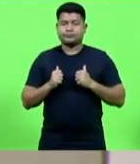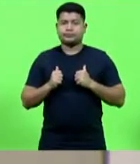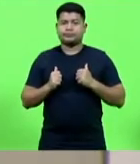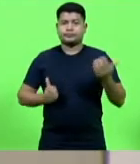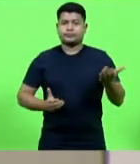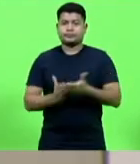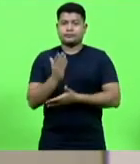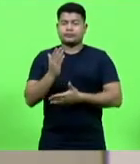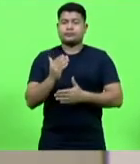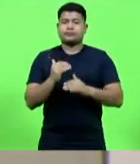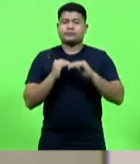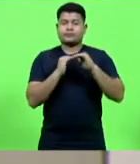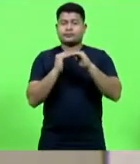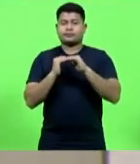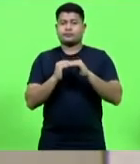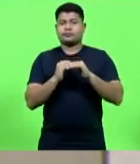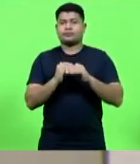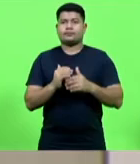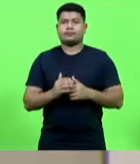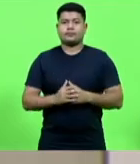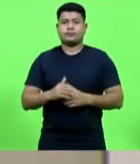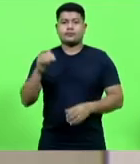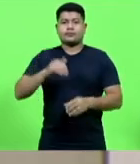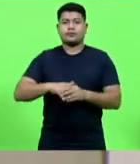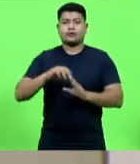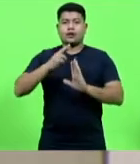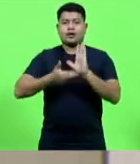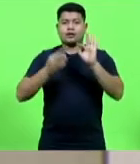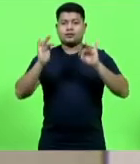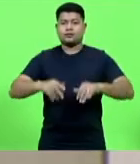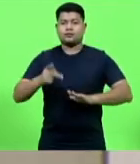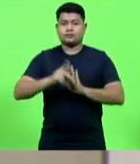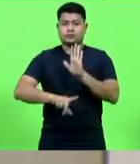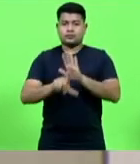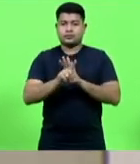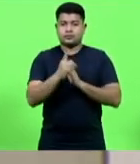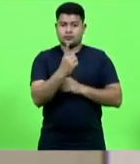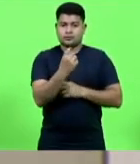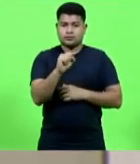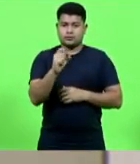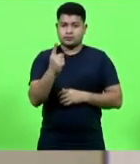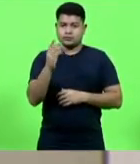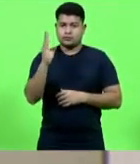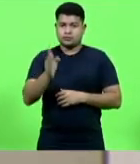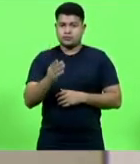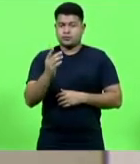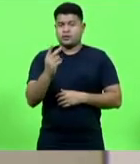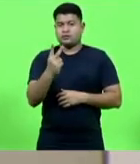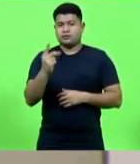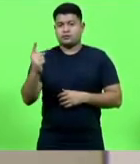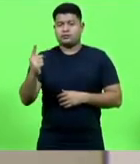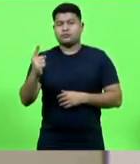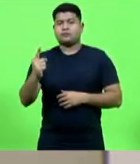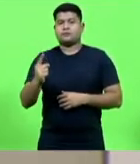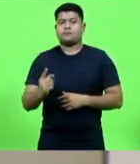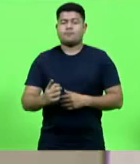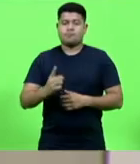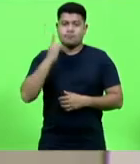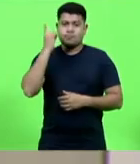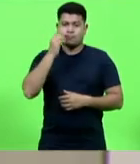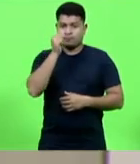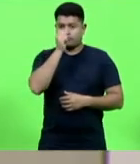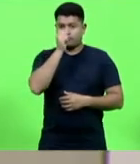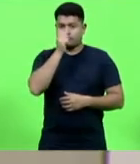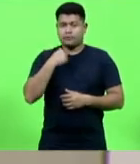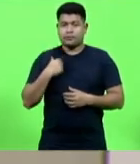Aprovado por unanimidade. Votação da redação final do projeto de lei 181.0 de 2021, autor, deputado João Amin, inclui